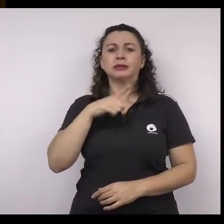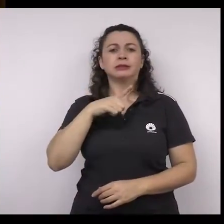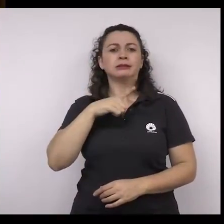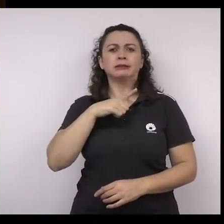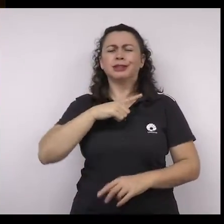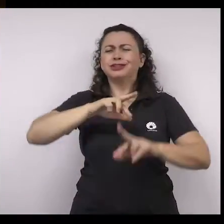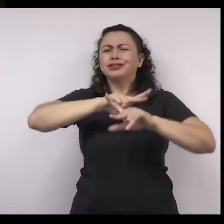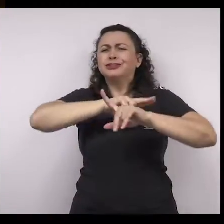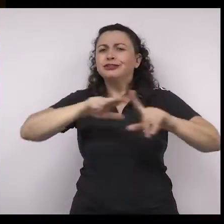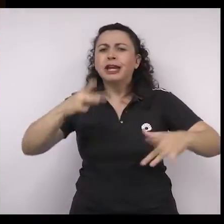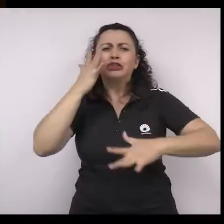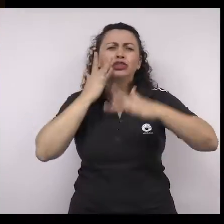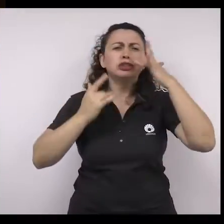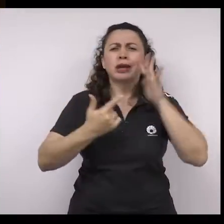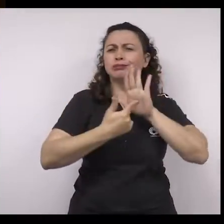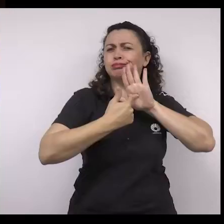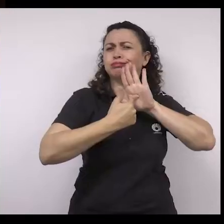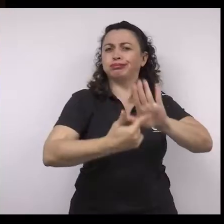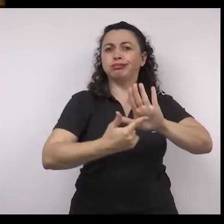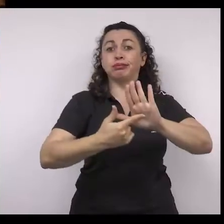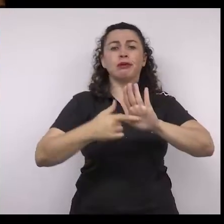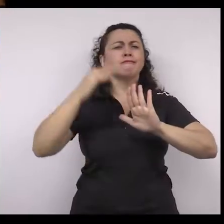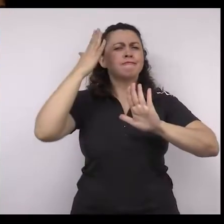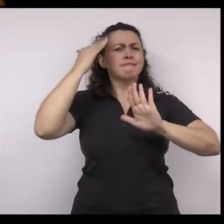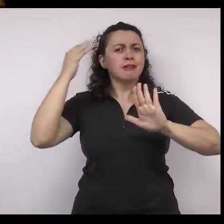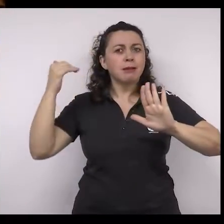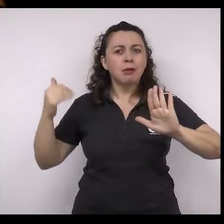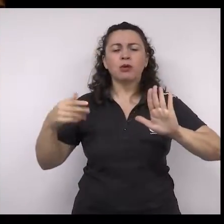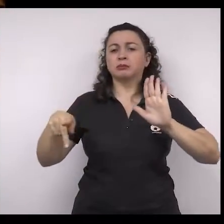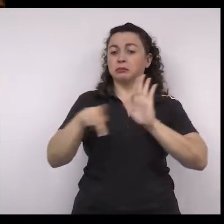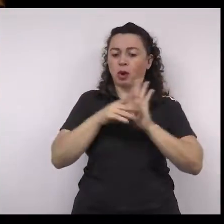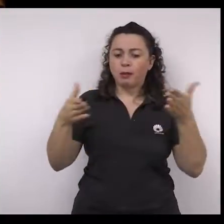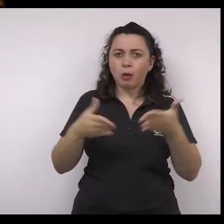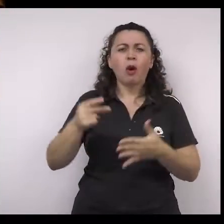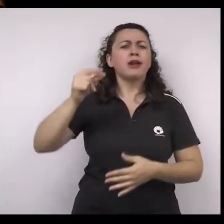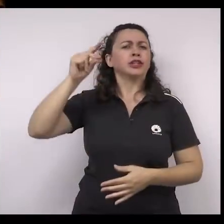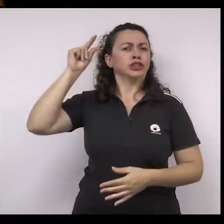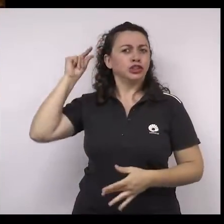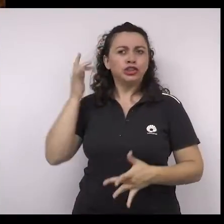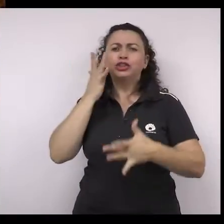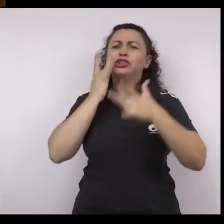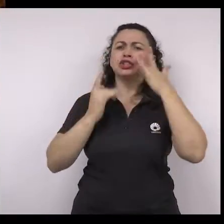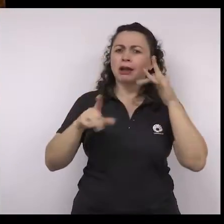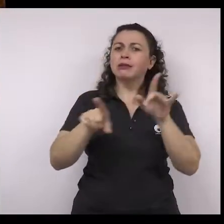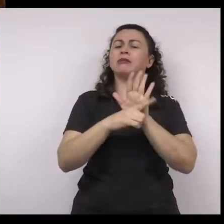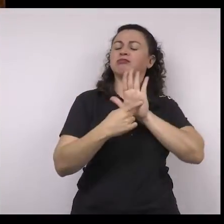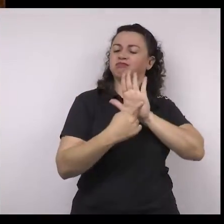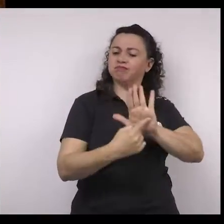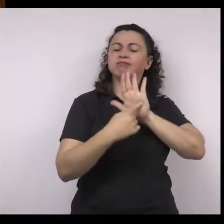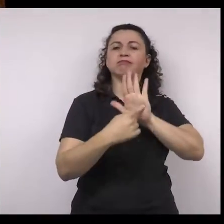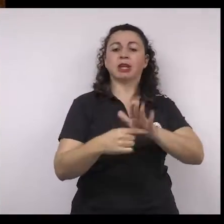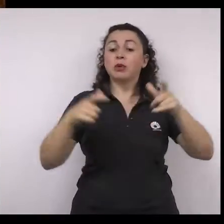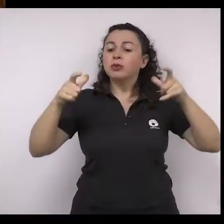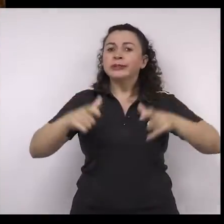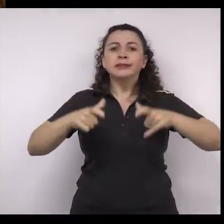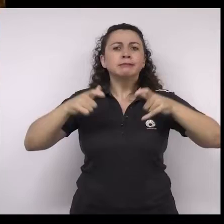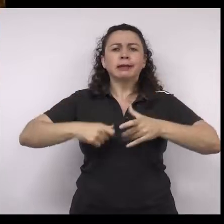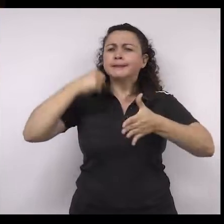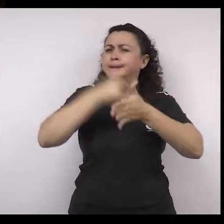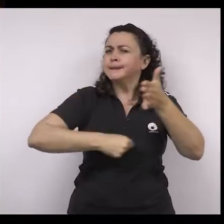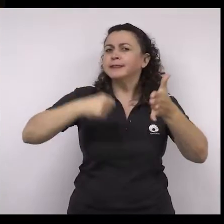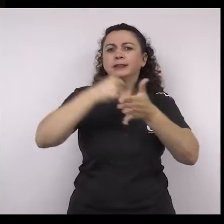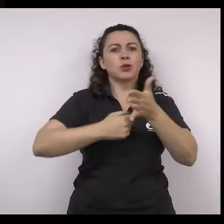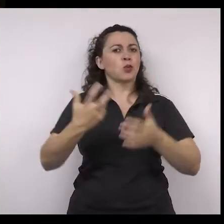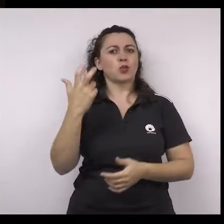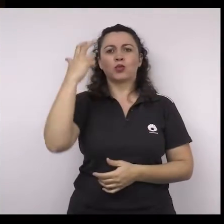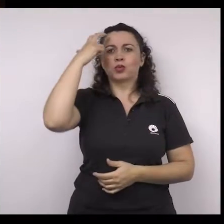encenadas várias peças emblemáticas da modernidade, da antiguidade, enfim, quer dizer, então é um espaço de resistência cultural.